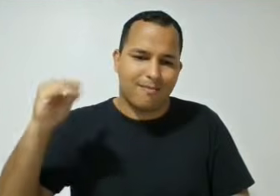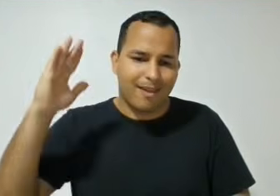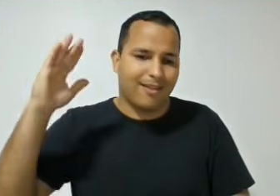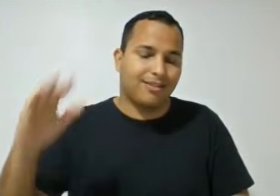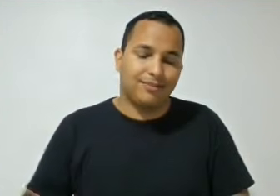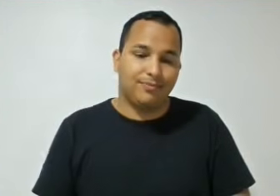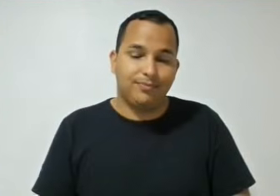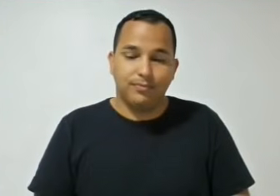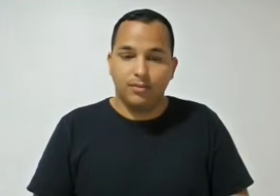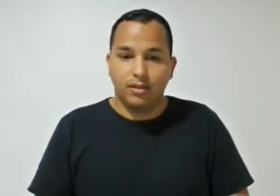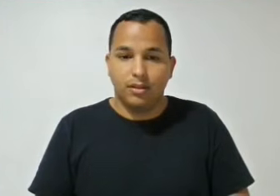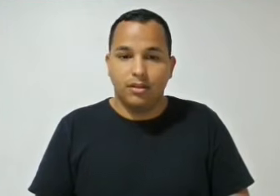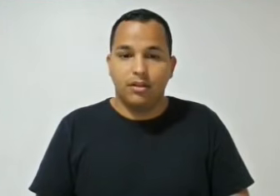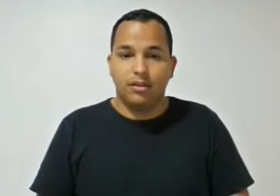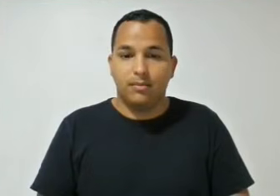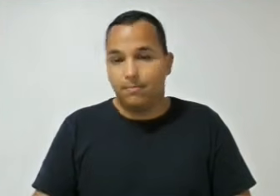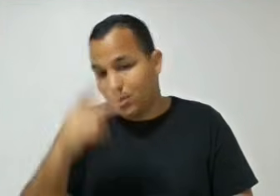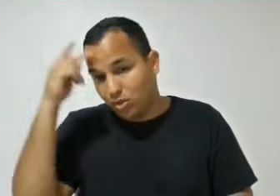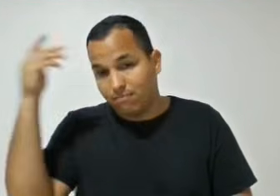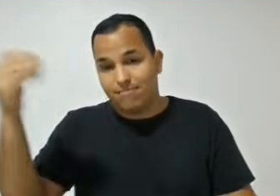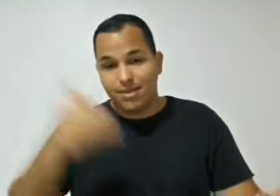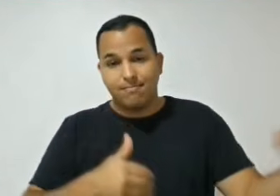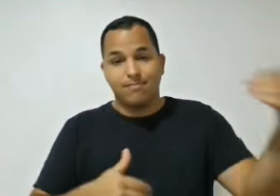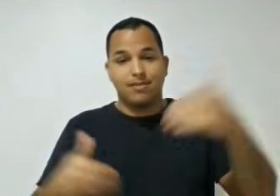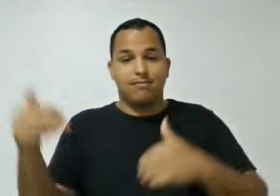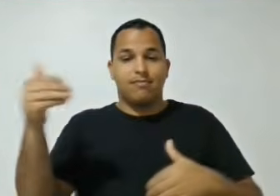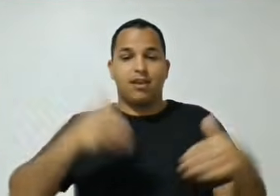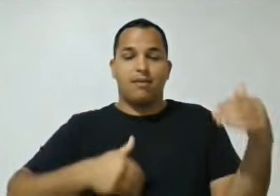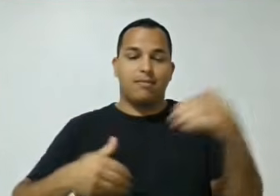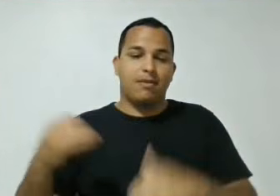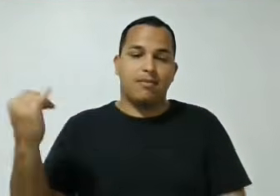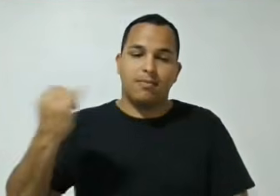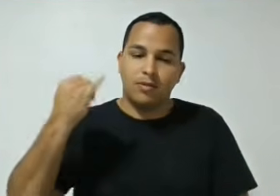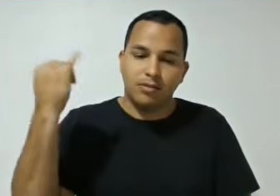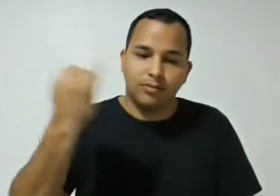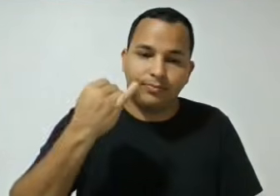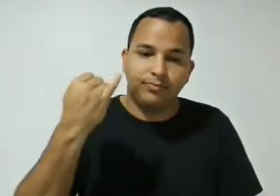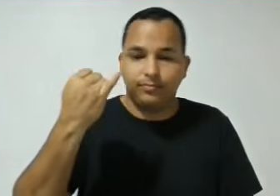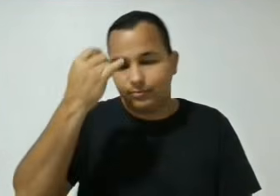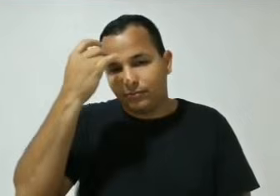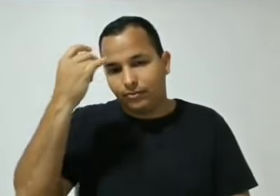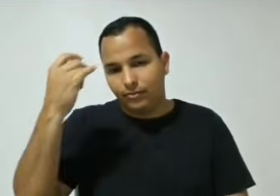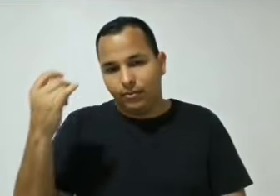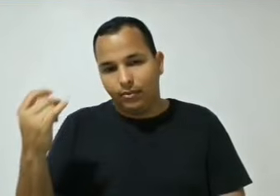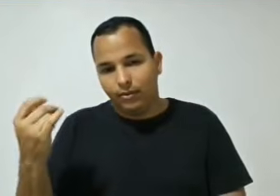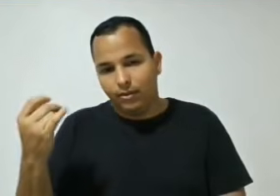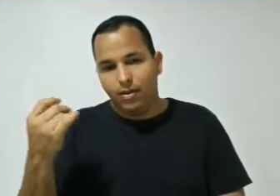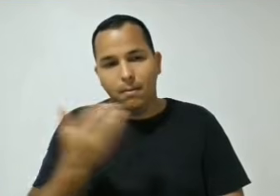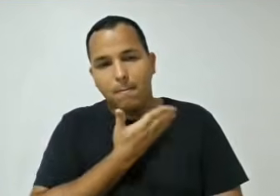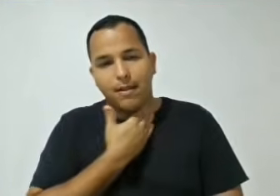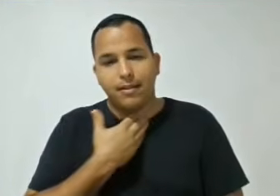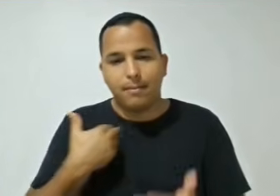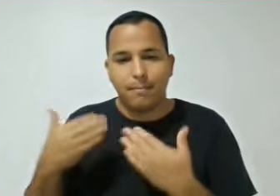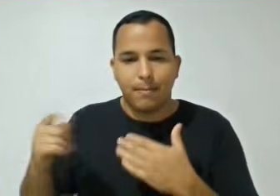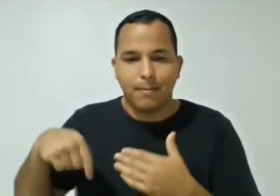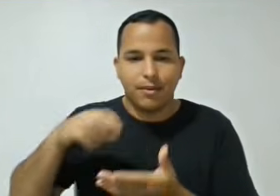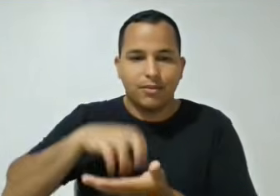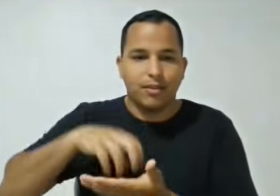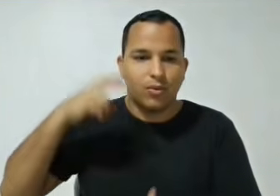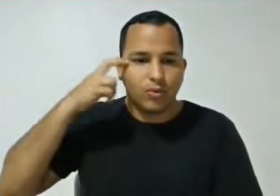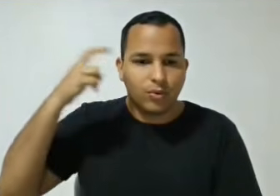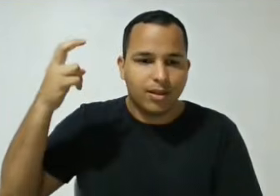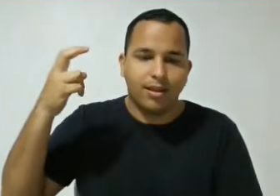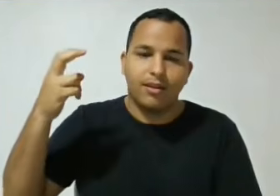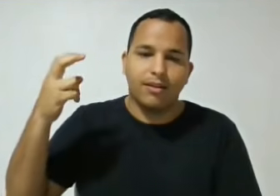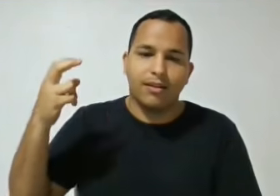as pessoas de volta para as nossas atividades, trazer as pessoas de volta para o bate-papo aqui no Centro Cultural, para a presença aqui no